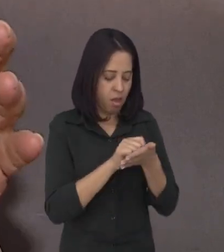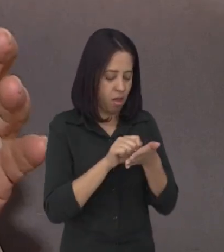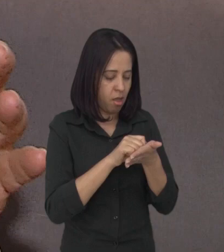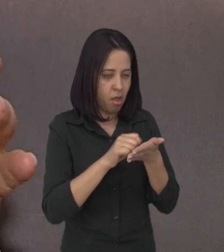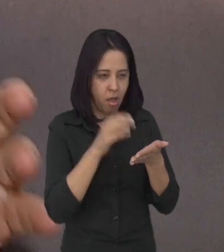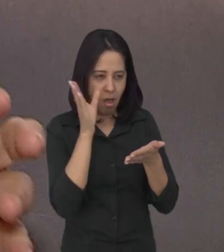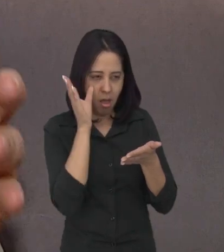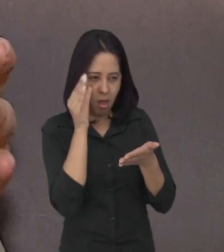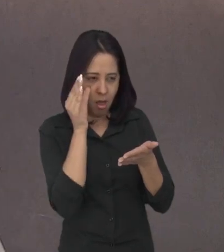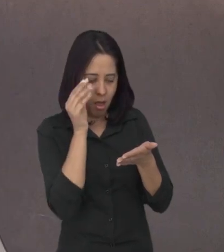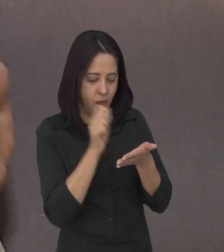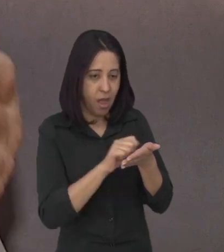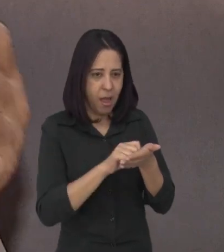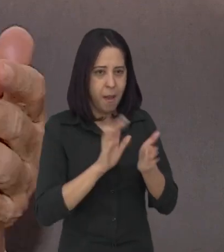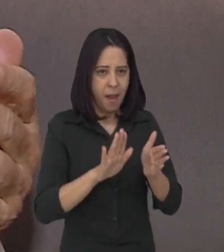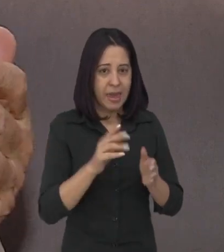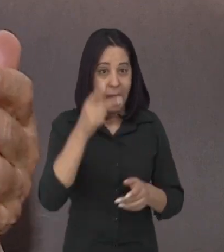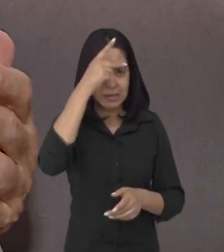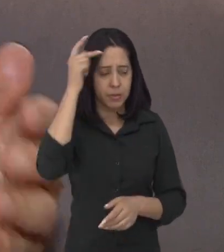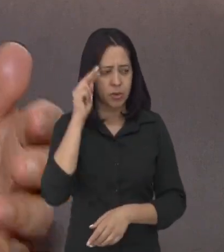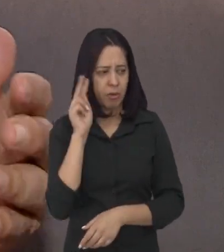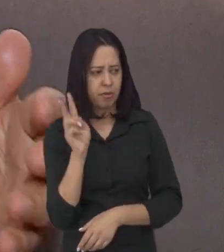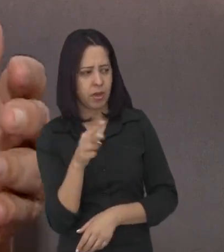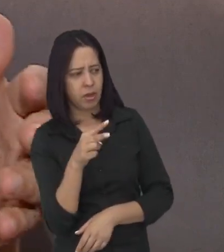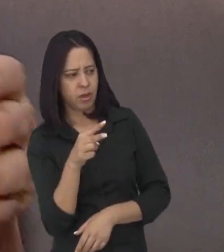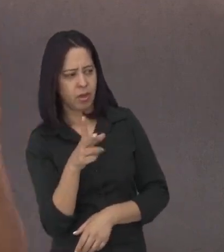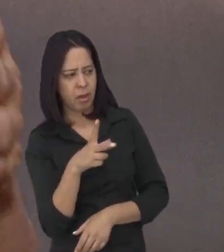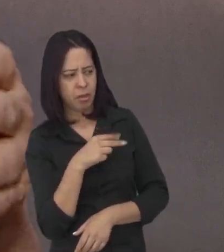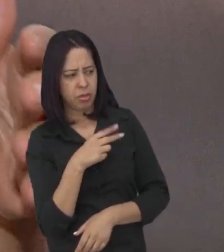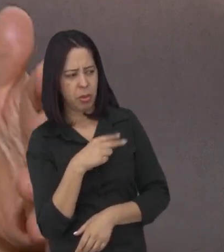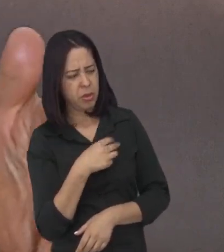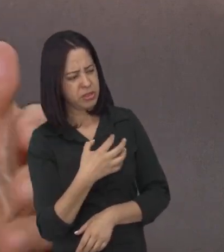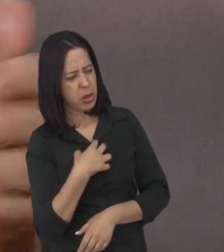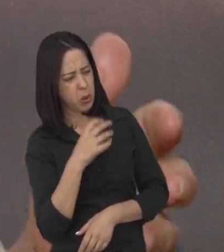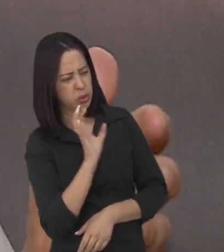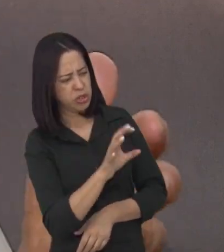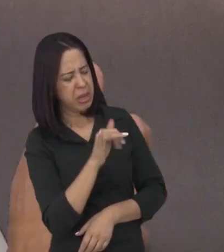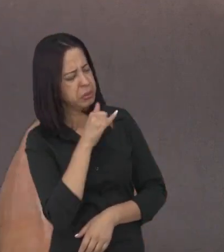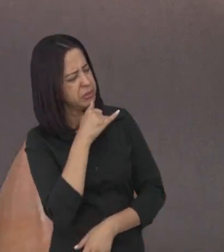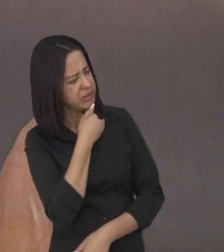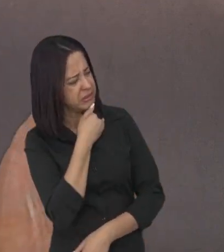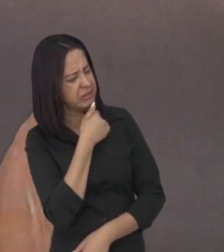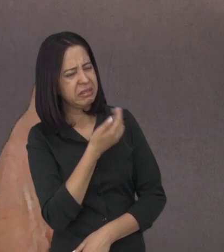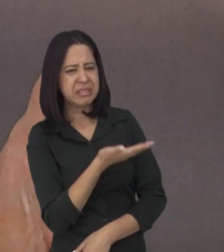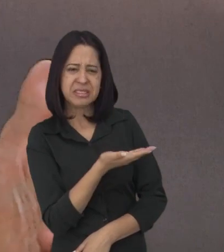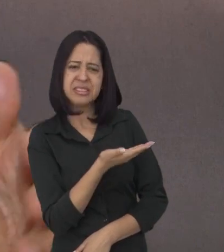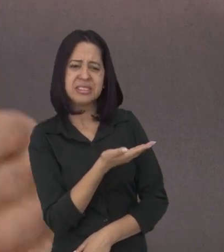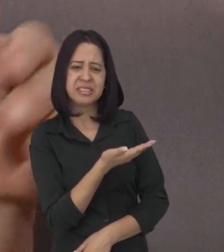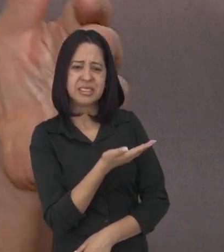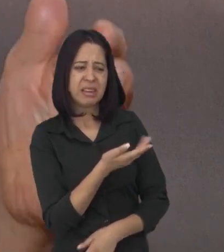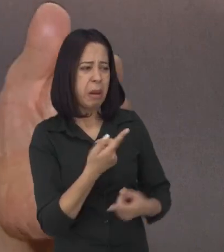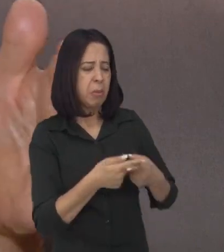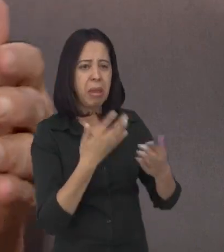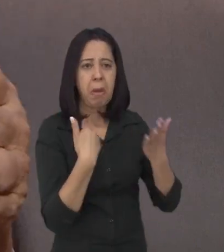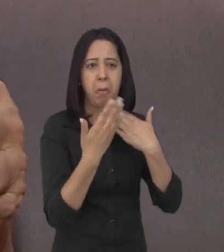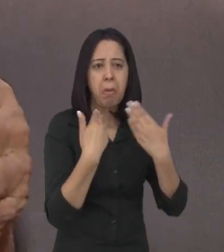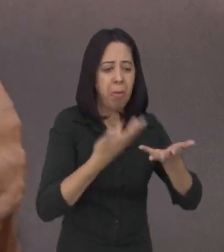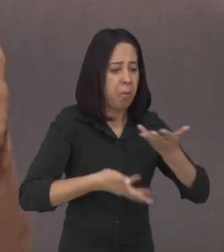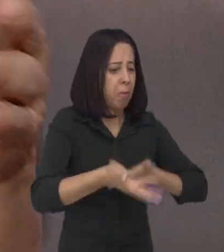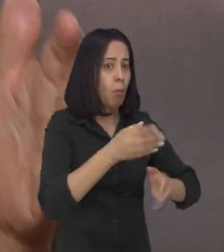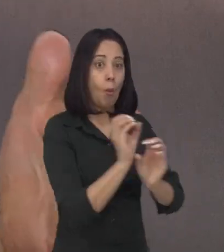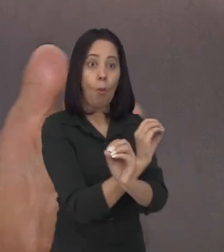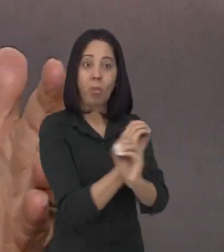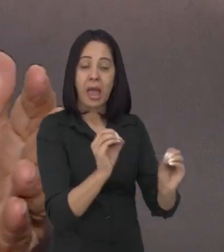anotando, certo? Mas então o pessoal achava que isso aí ele era um cidadão triste, porque ele não conversava,